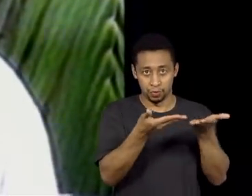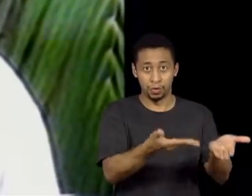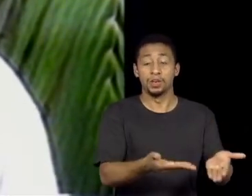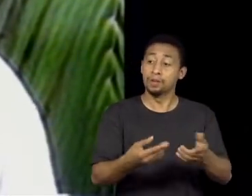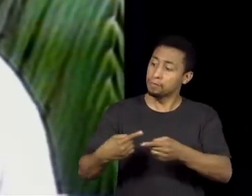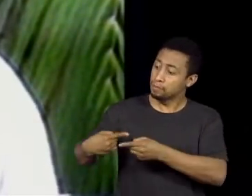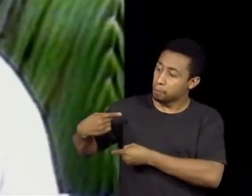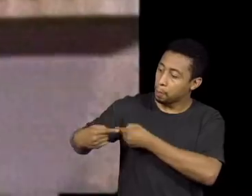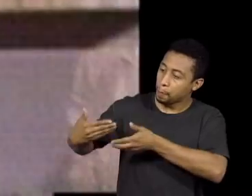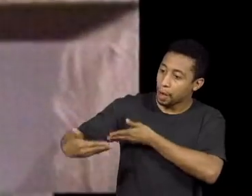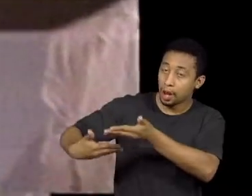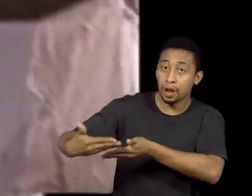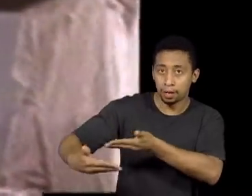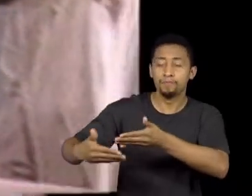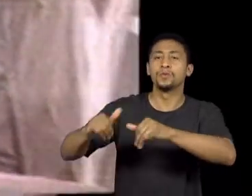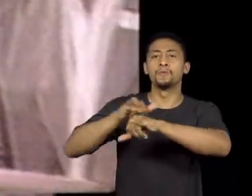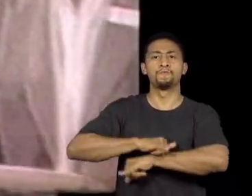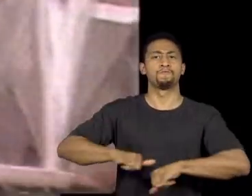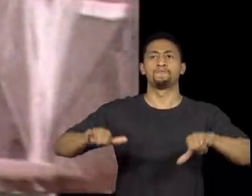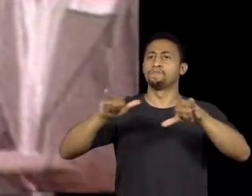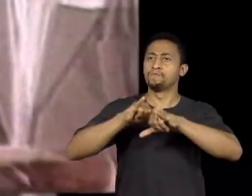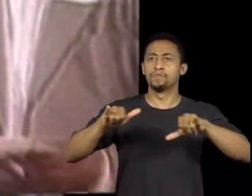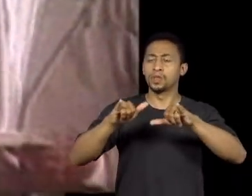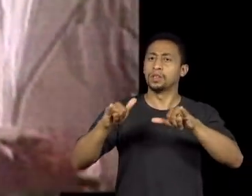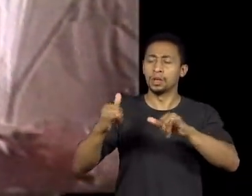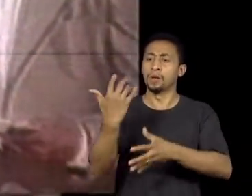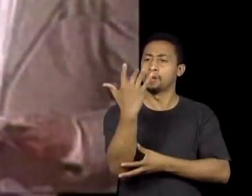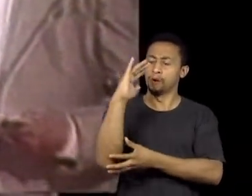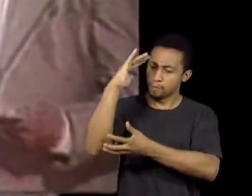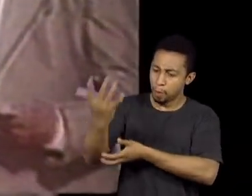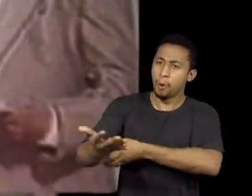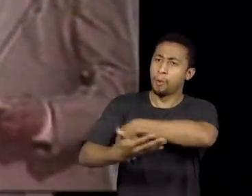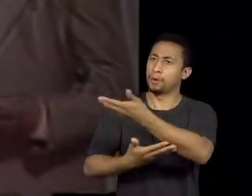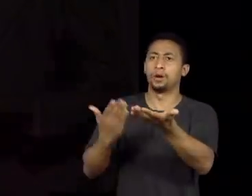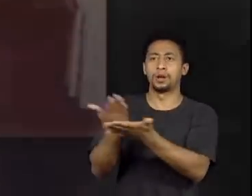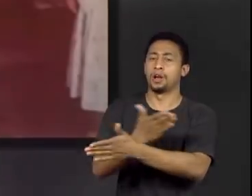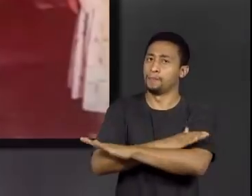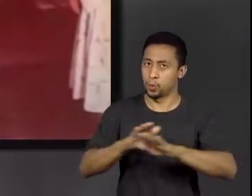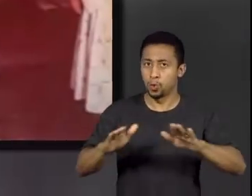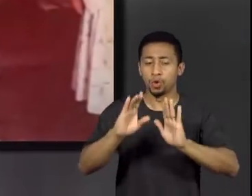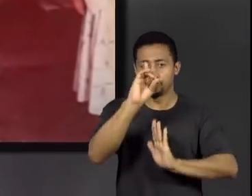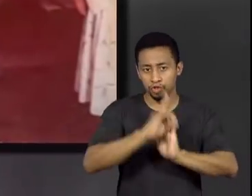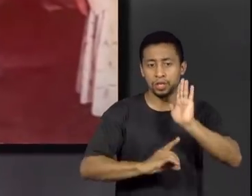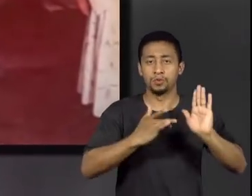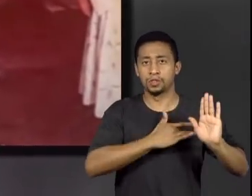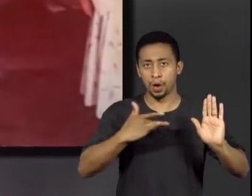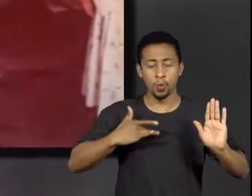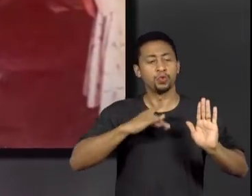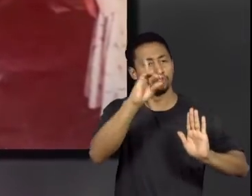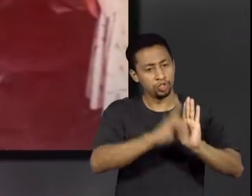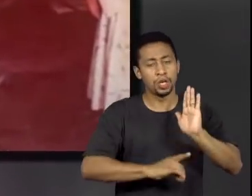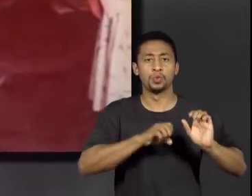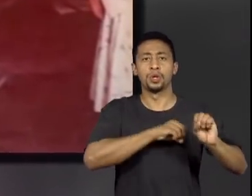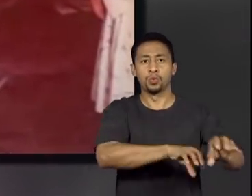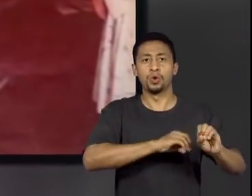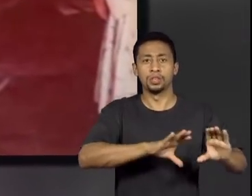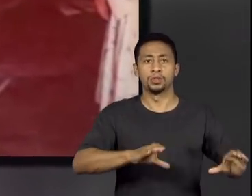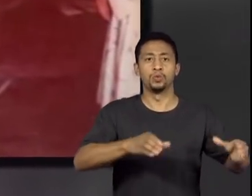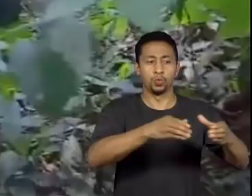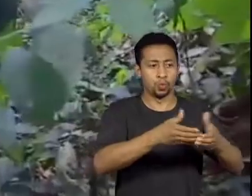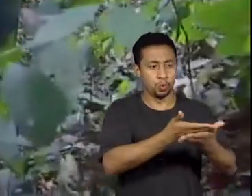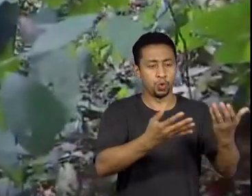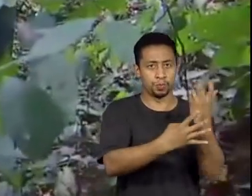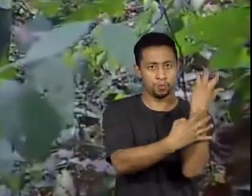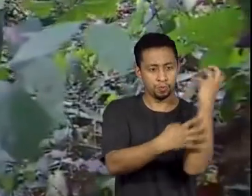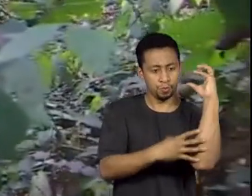legado, estão as campanhas pelo fim do desmatamento, pelo direito à saúde e educação dos seringueiros, povos da Amazônia